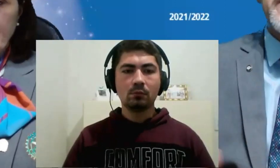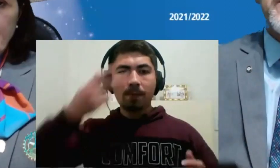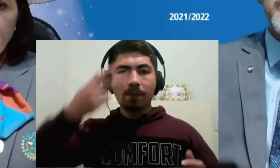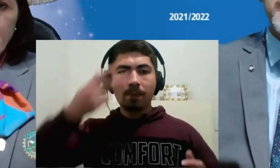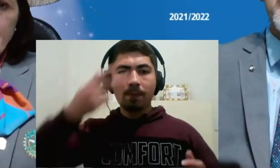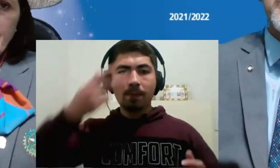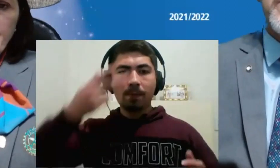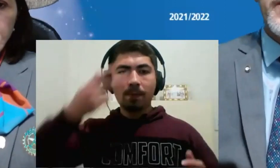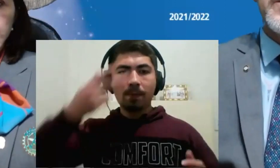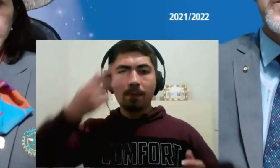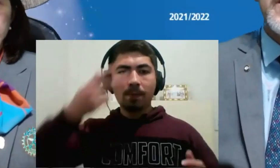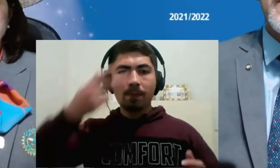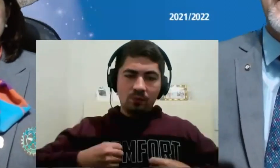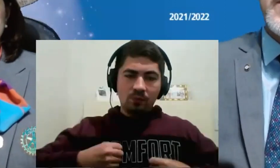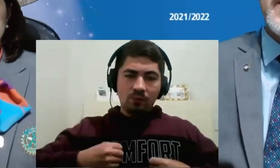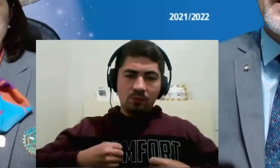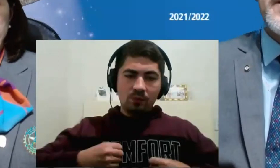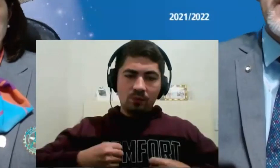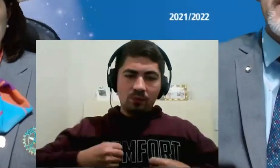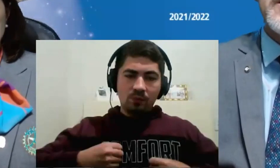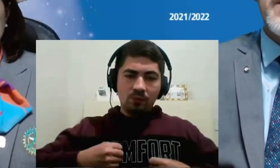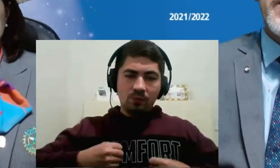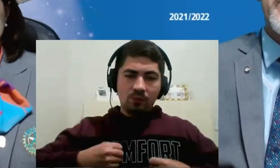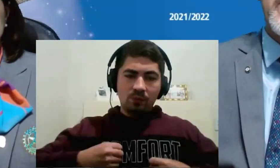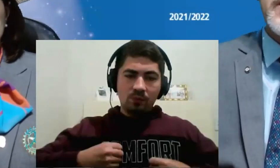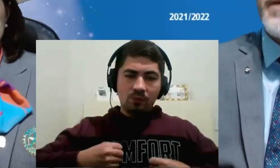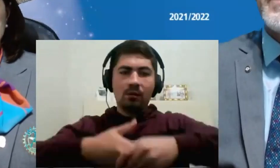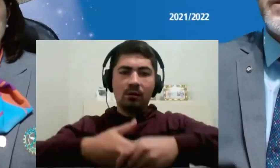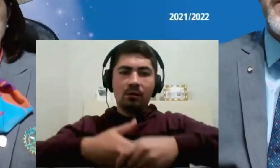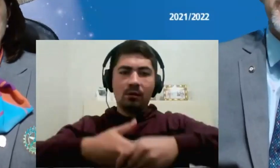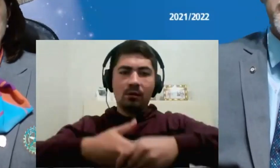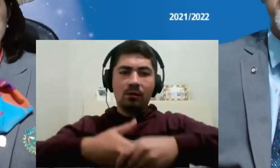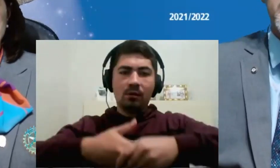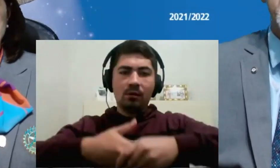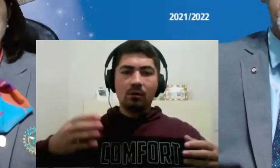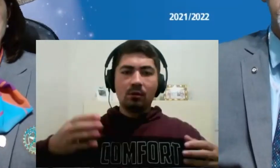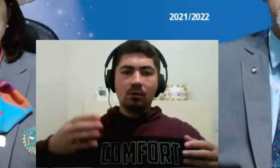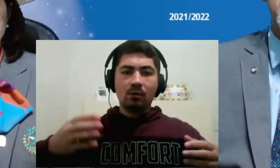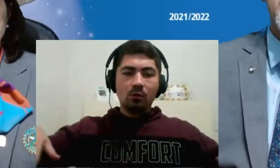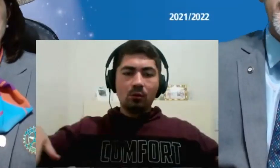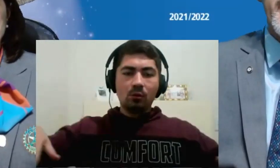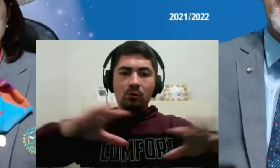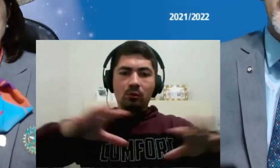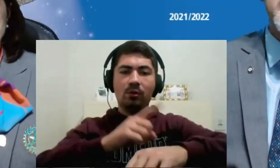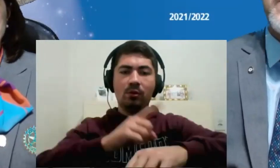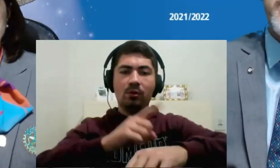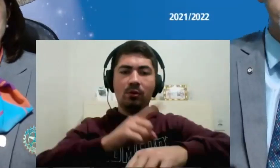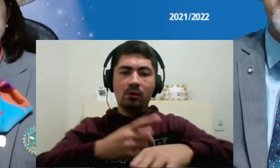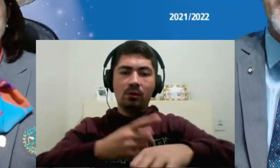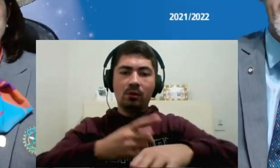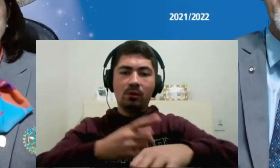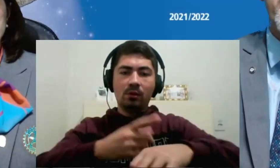está presente em todos os nossos momentos. Então, que ele tenha o restabelecimento da sua saúde o